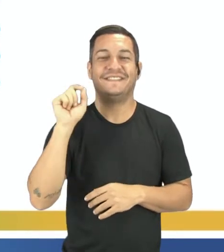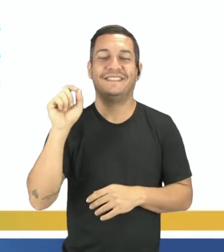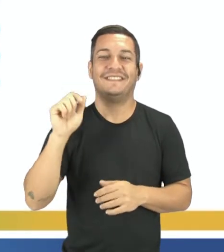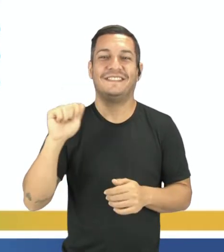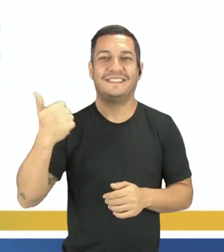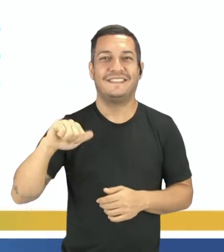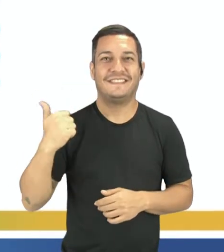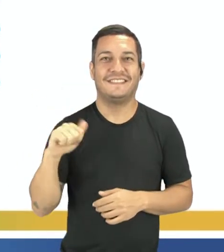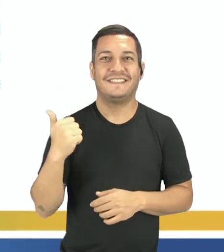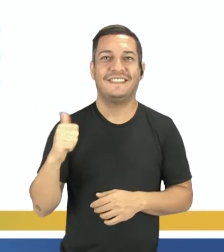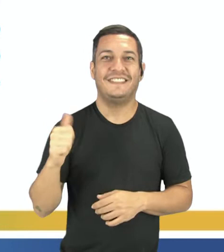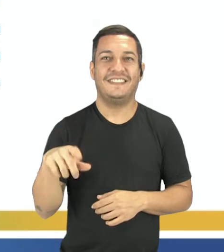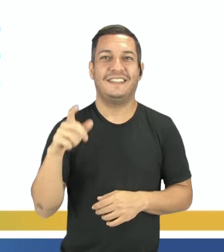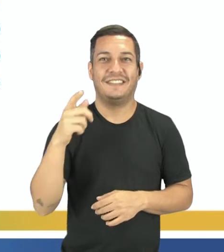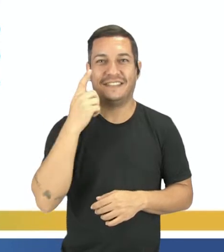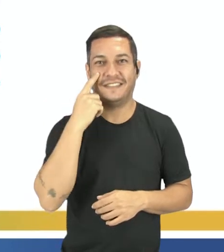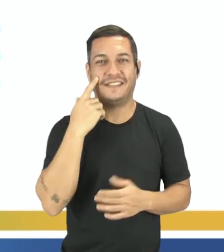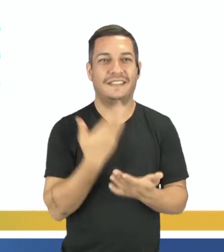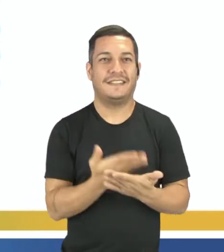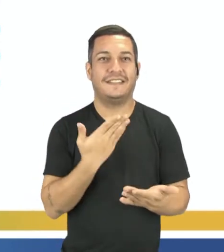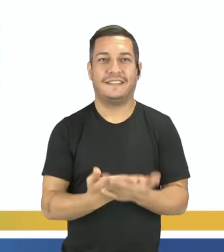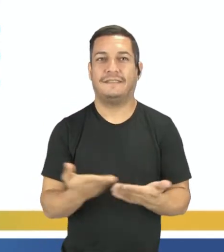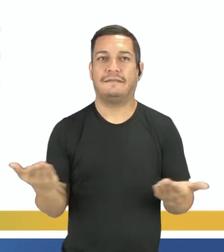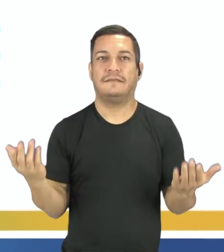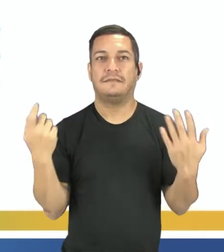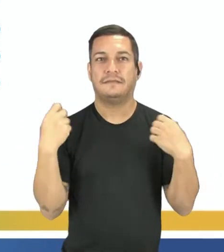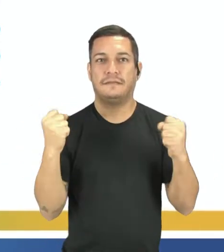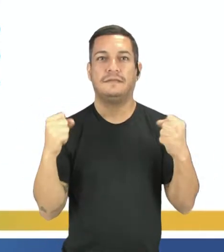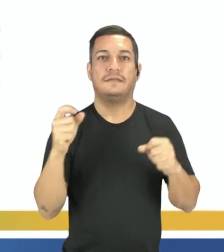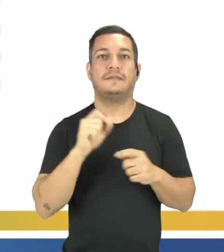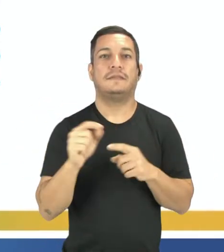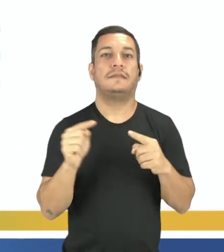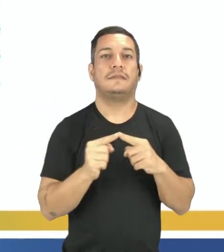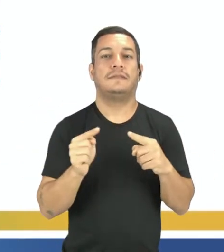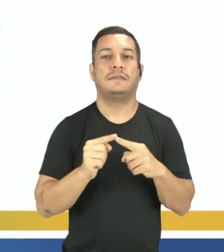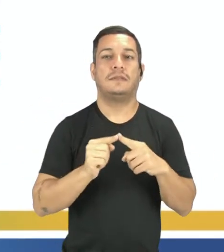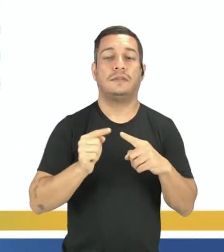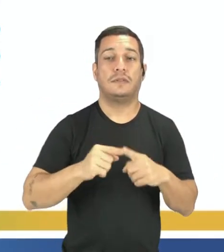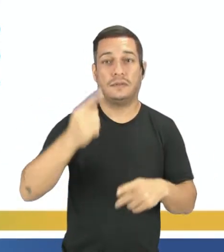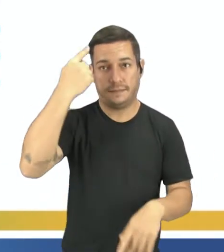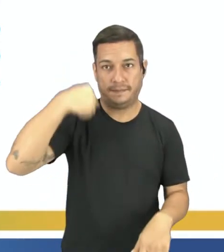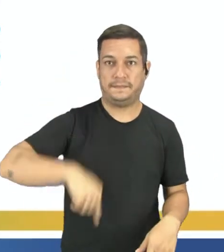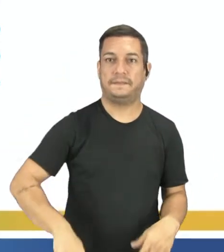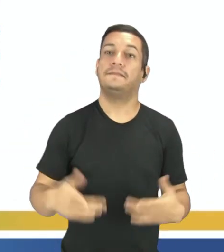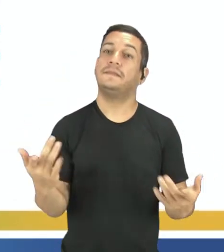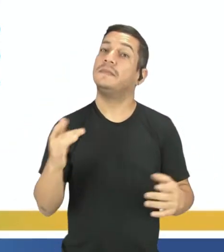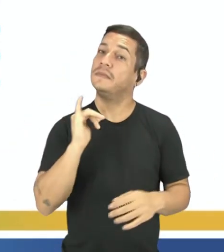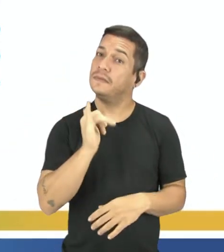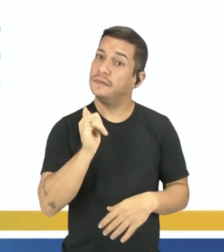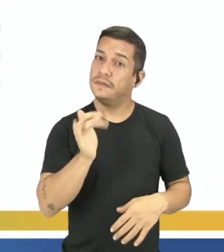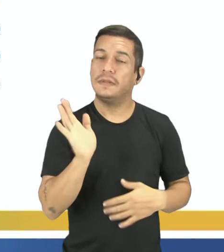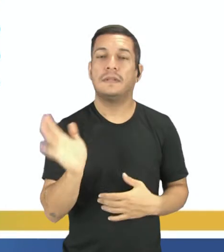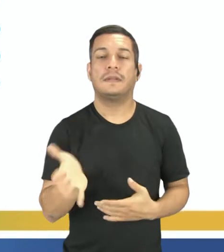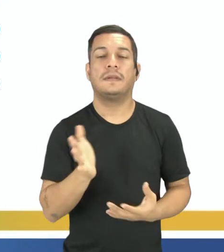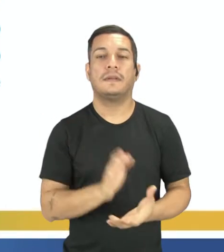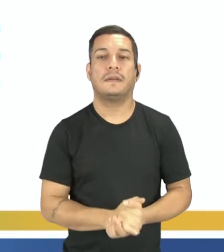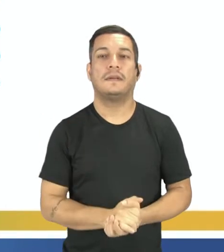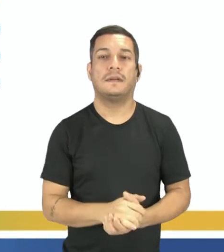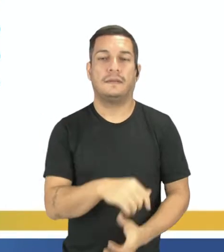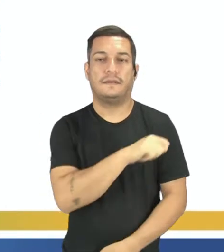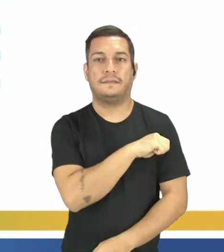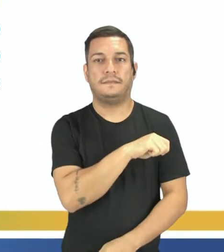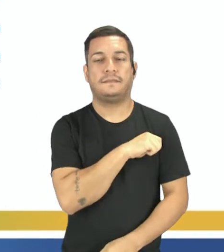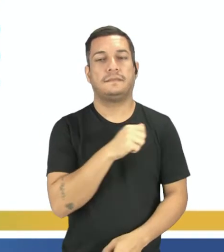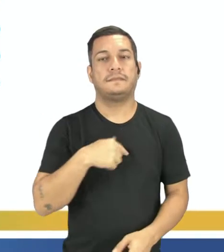de avaliação. Isso é, a aula de educação física estava muito ligada à performance. É o que eu acabei de falar, gente. O